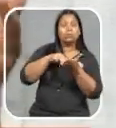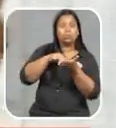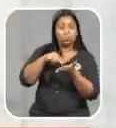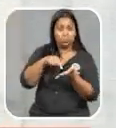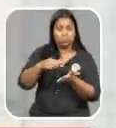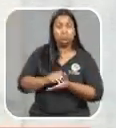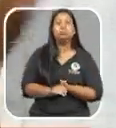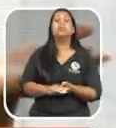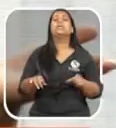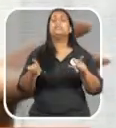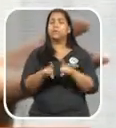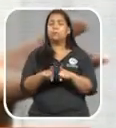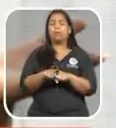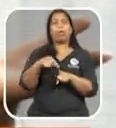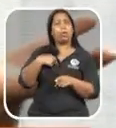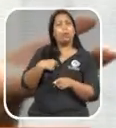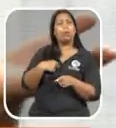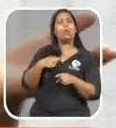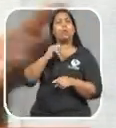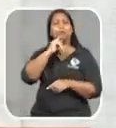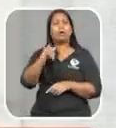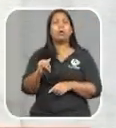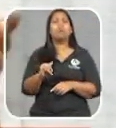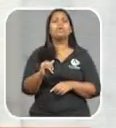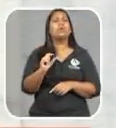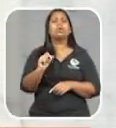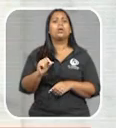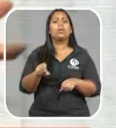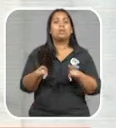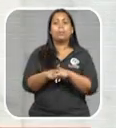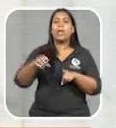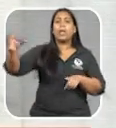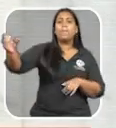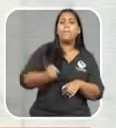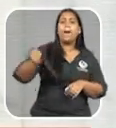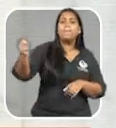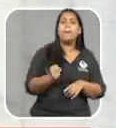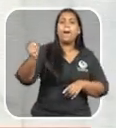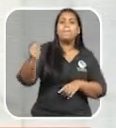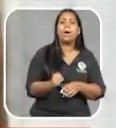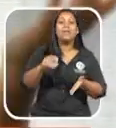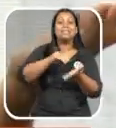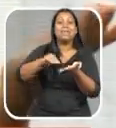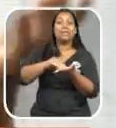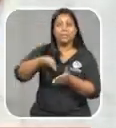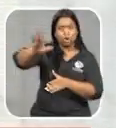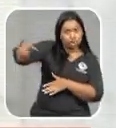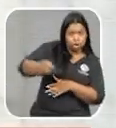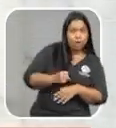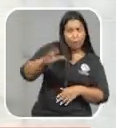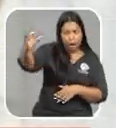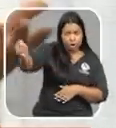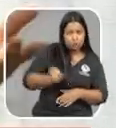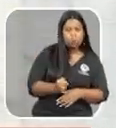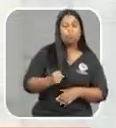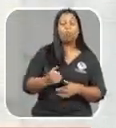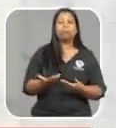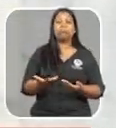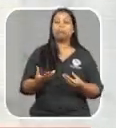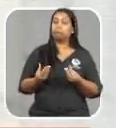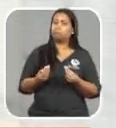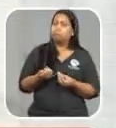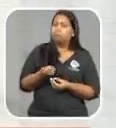coisa. E sei lá, muito pouco. Eu acho que nós aprovamos esse ano apenas uma convocação de mais de 20 ou